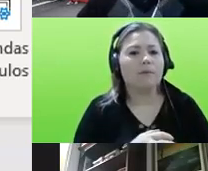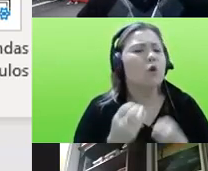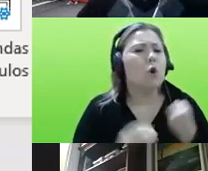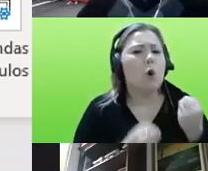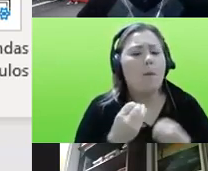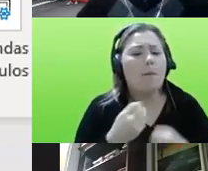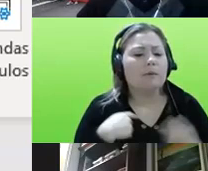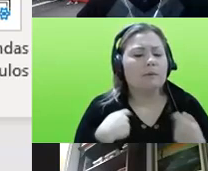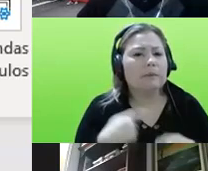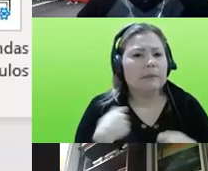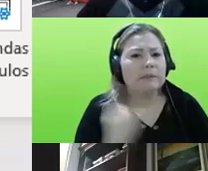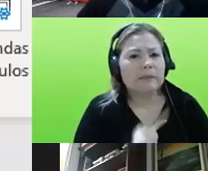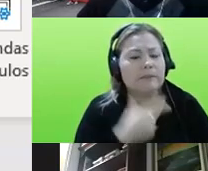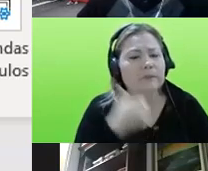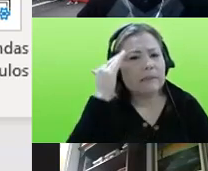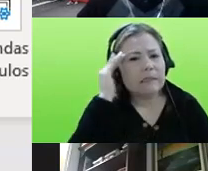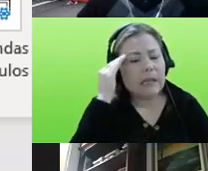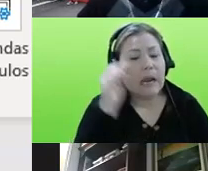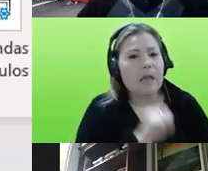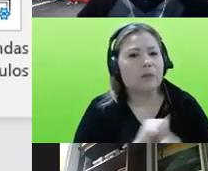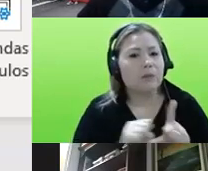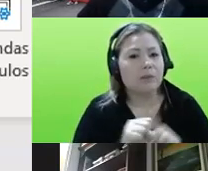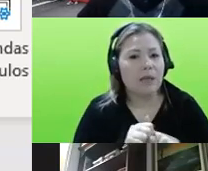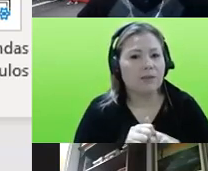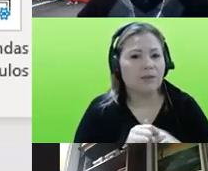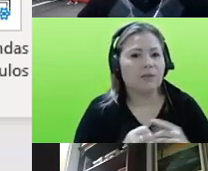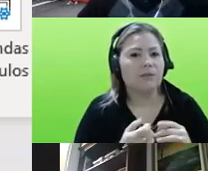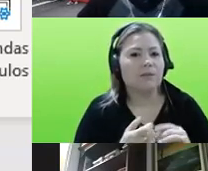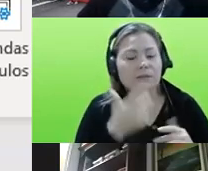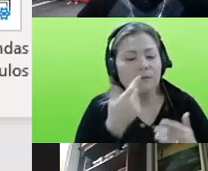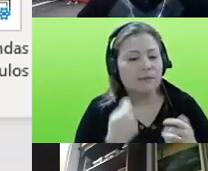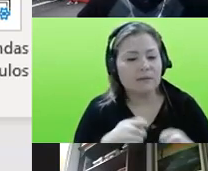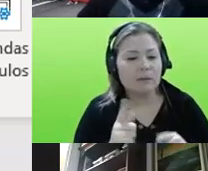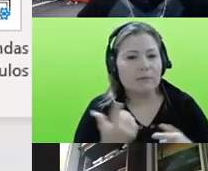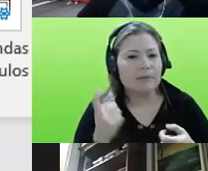devemos entender a sociedade sem ficarmos vinculados a um